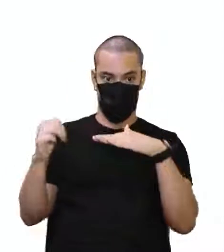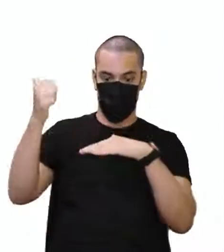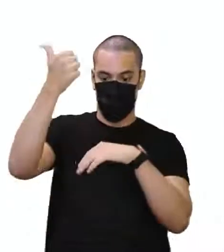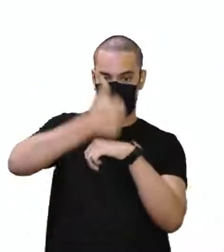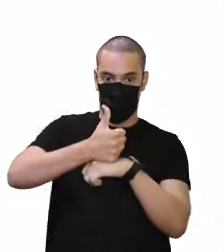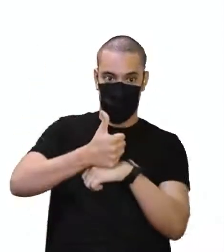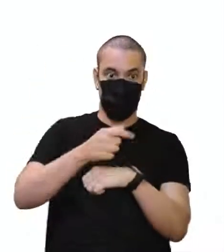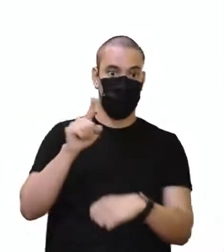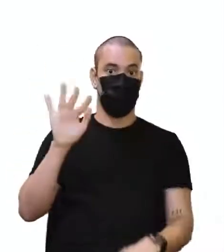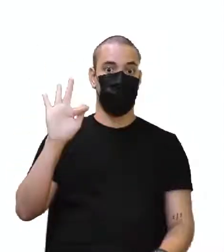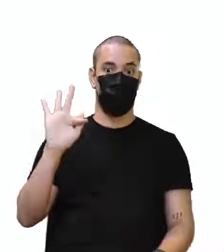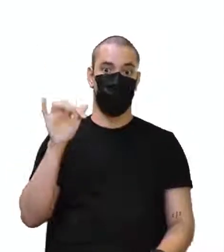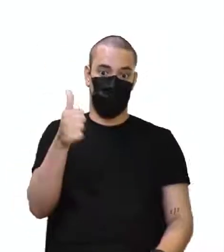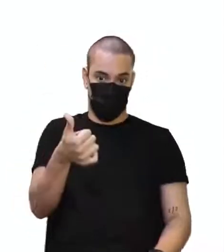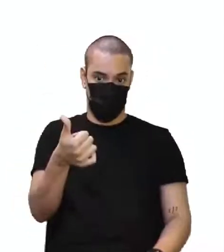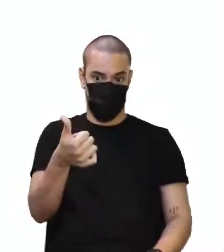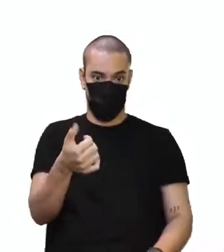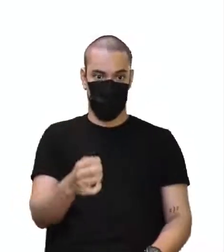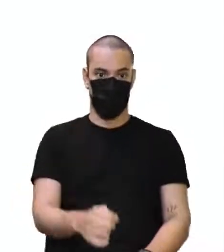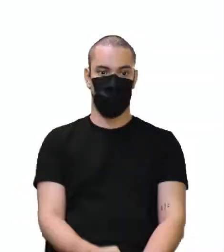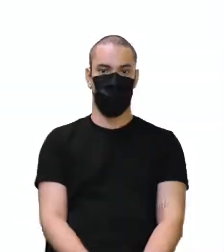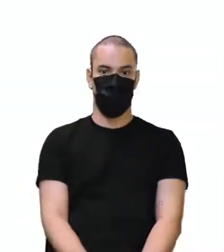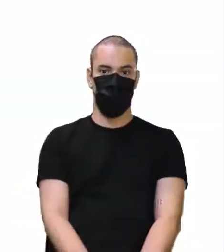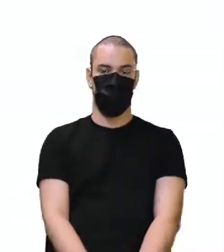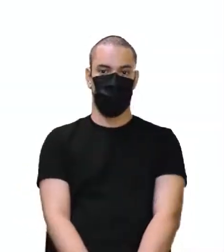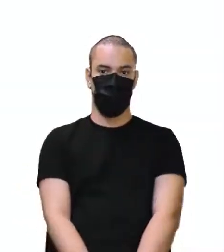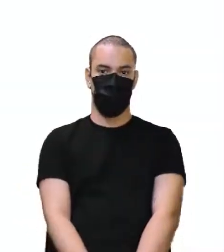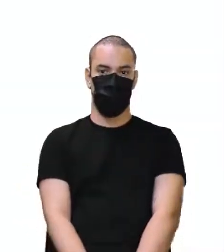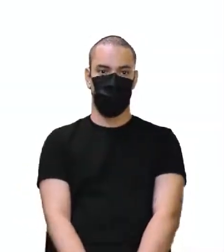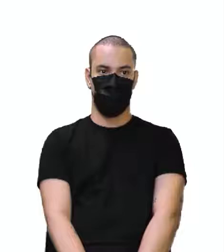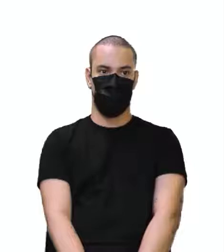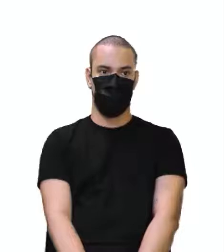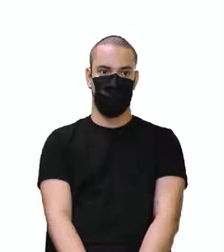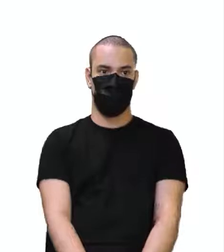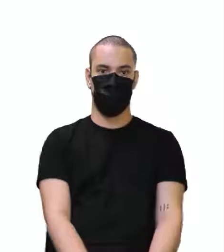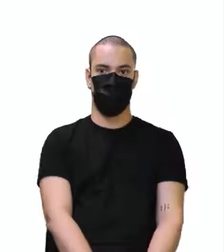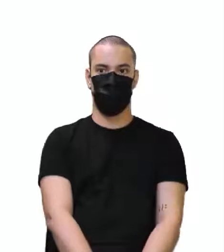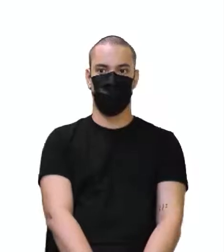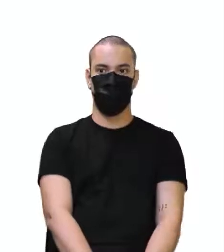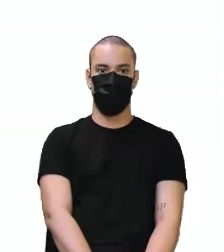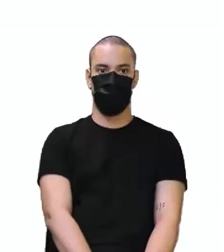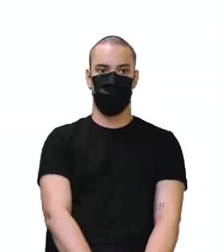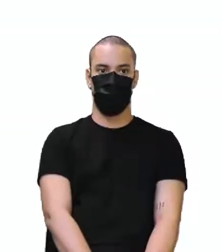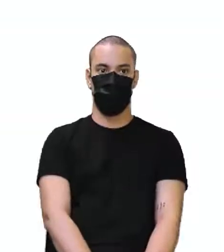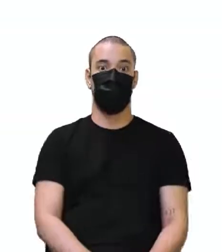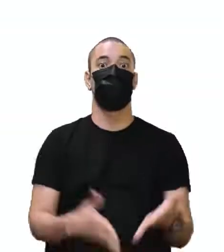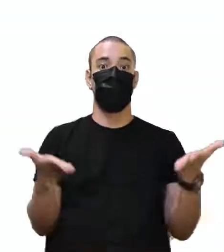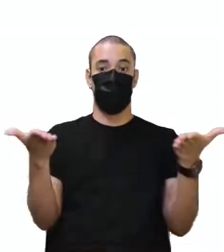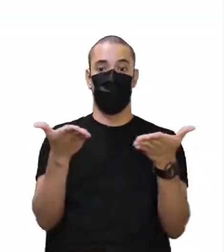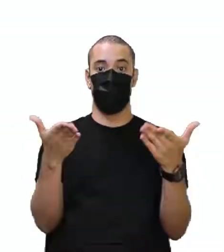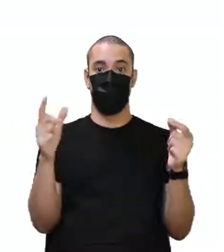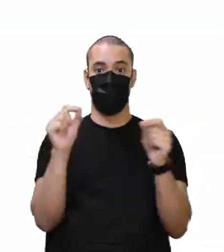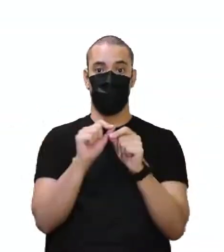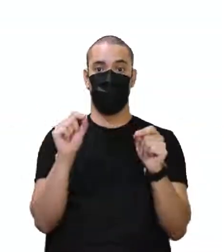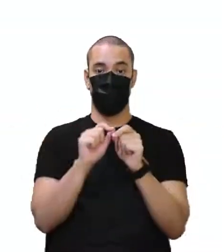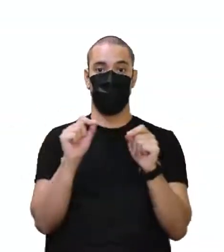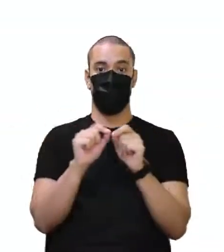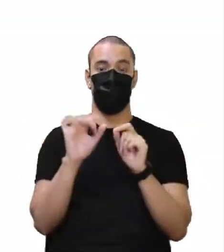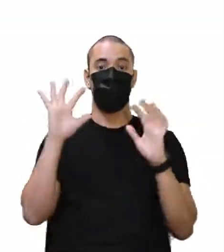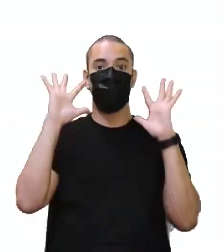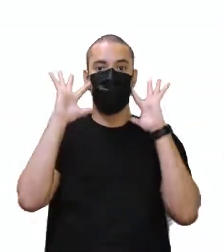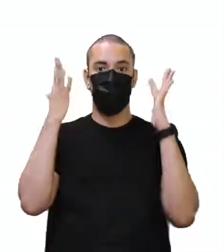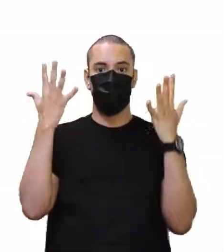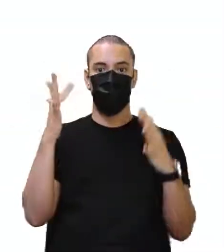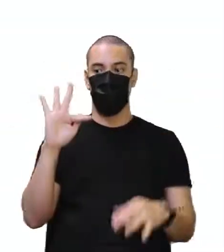geração F1. Vamos seguindo. Agora, eu vou pegar o resultado dessa